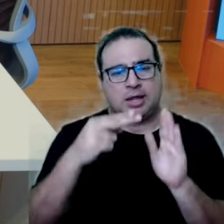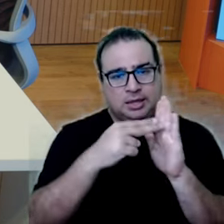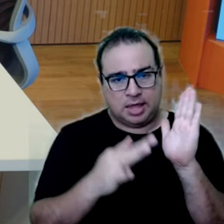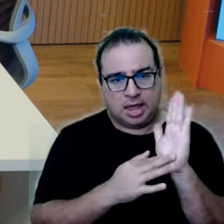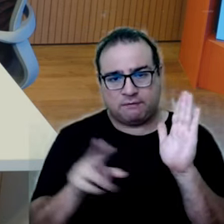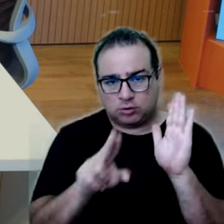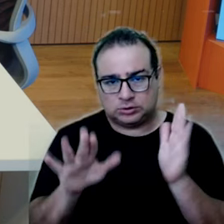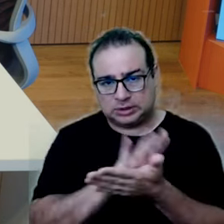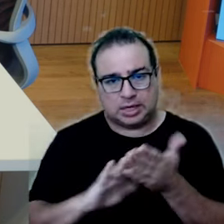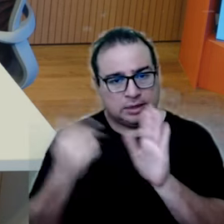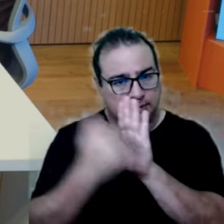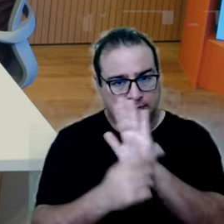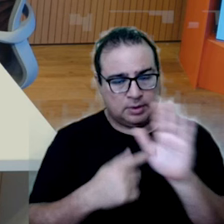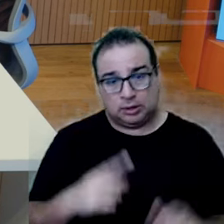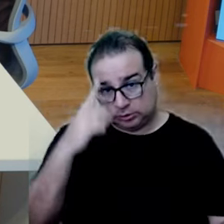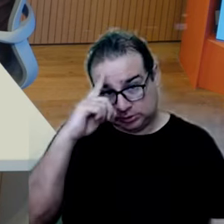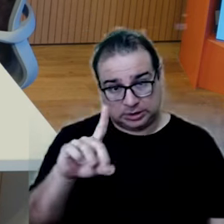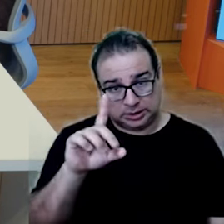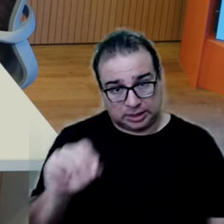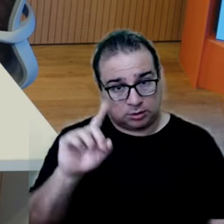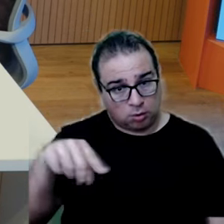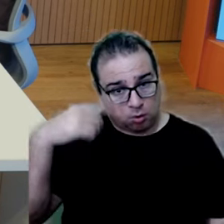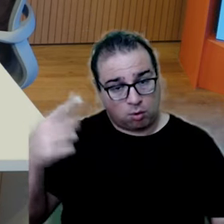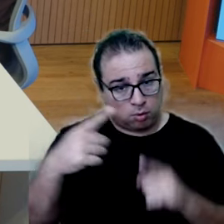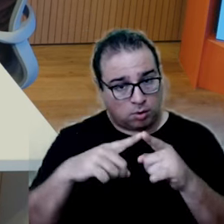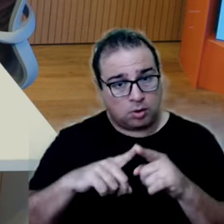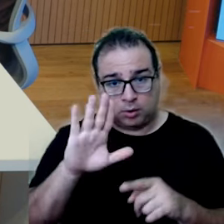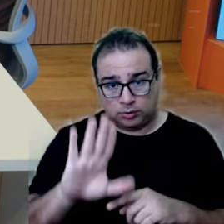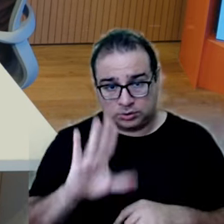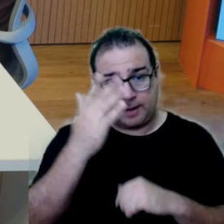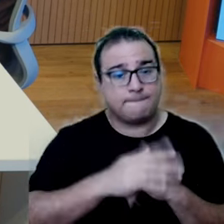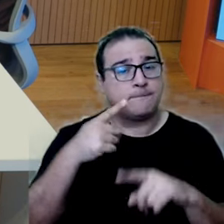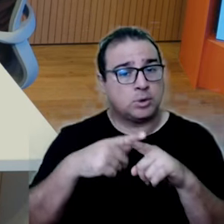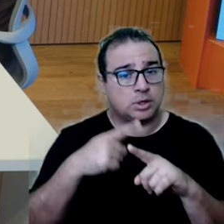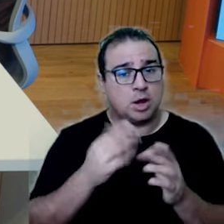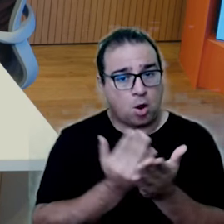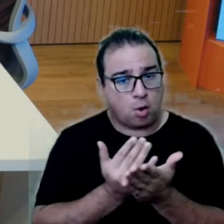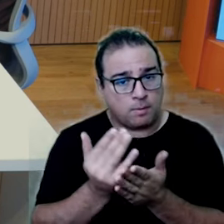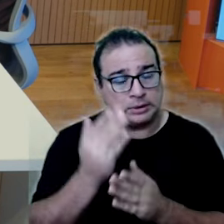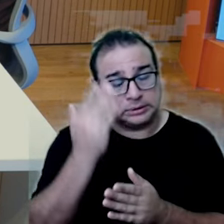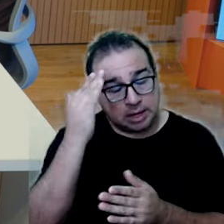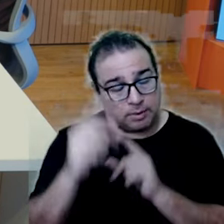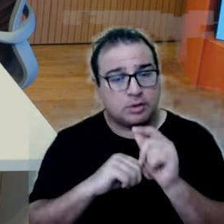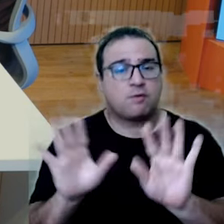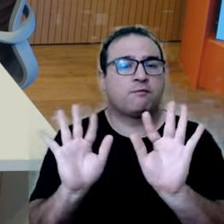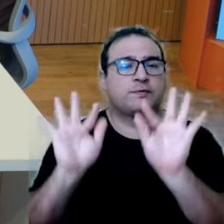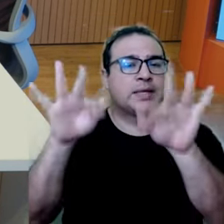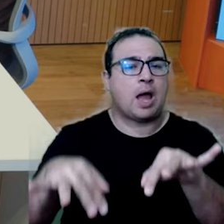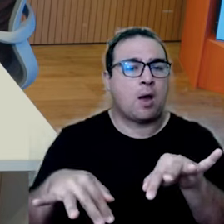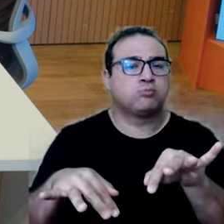notas fiscais não utilizadas até o 10mo dia do mês subsequente ao ocorrido por qu né eles partem sempre da premissa que no